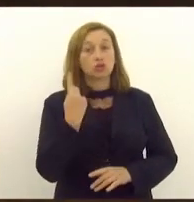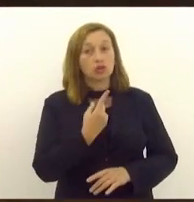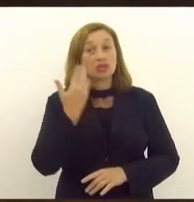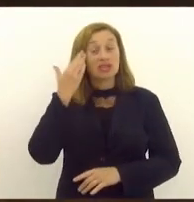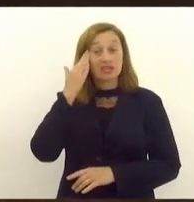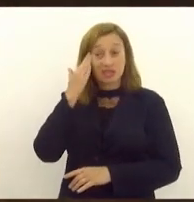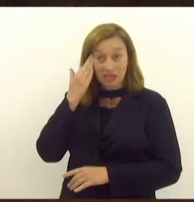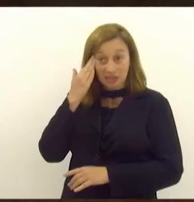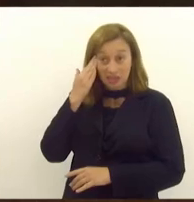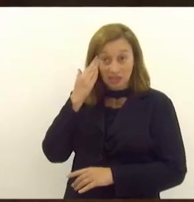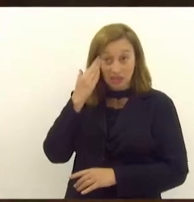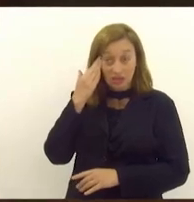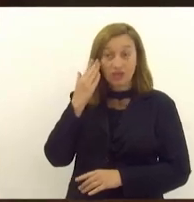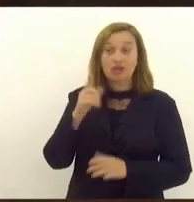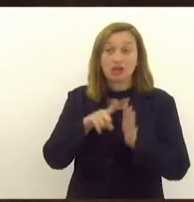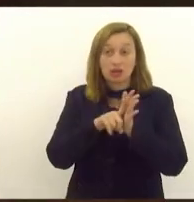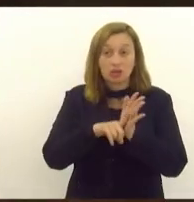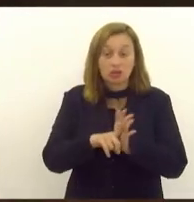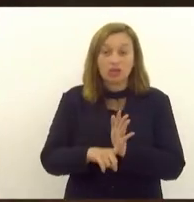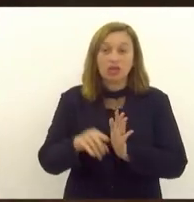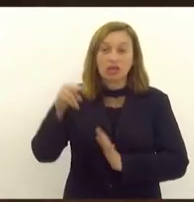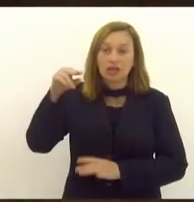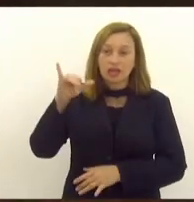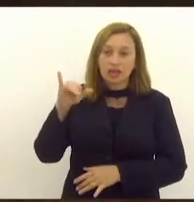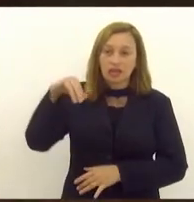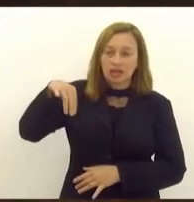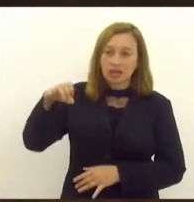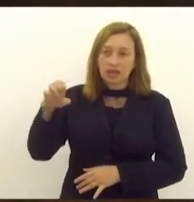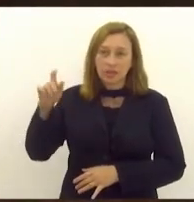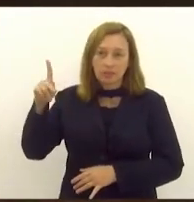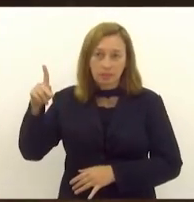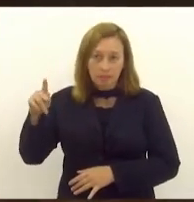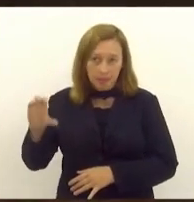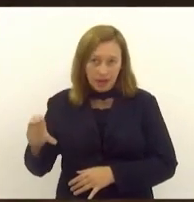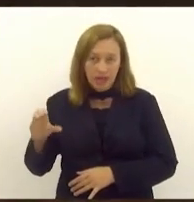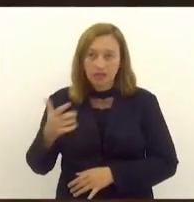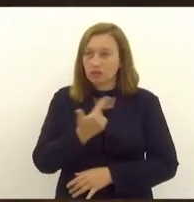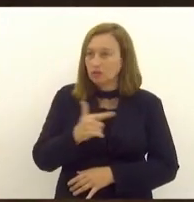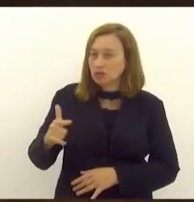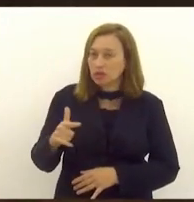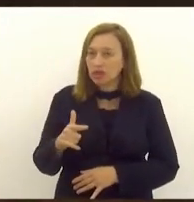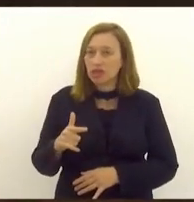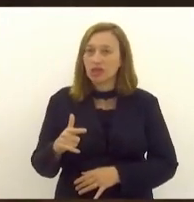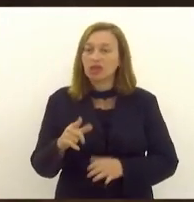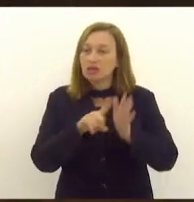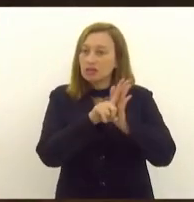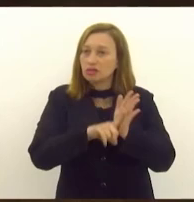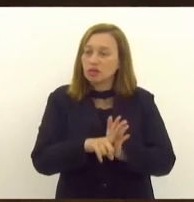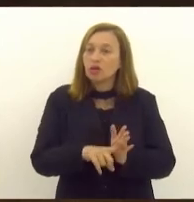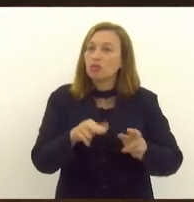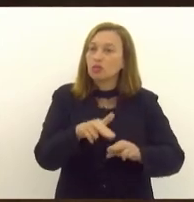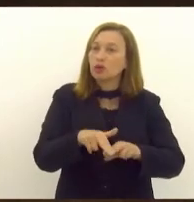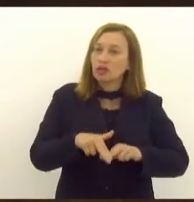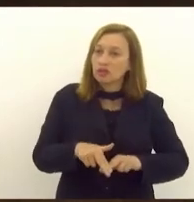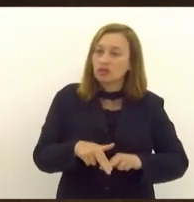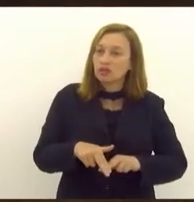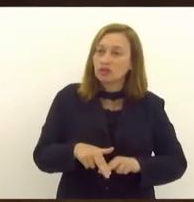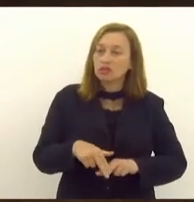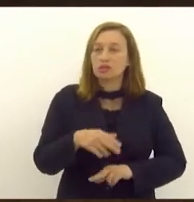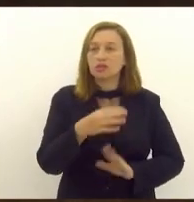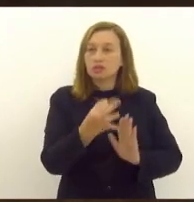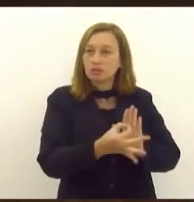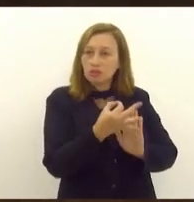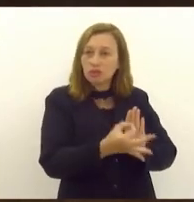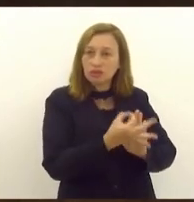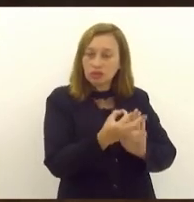pré-requisito a consulta prévio portanto não há essa consulta por isso que o parecer sobre